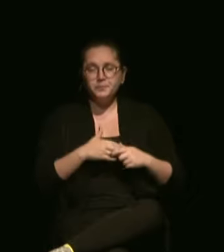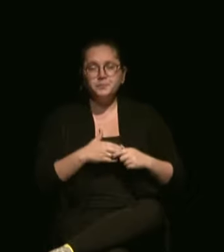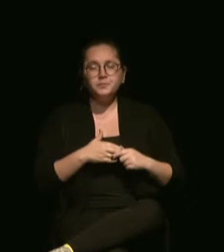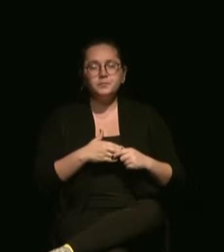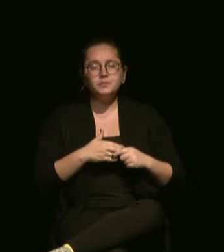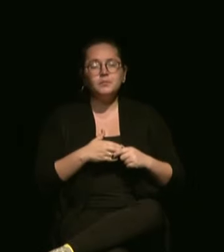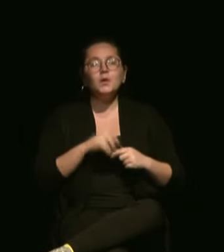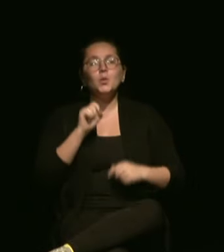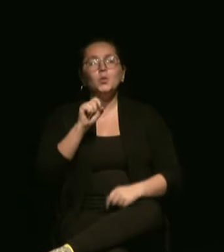está se recordando do que viu.